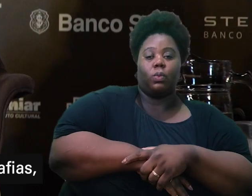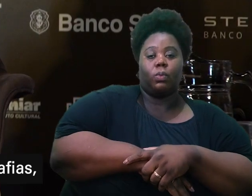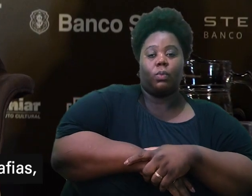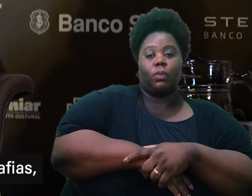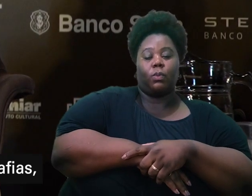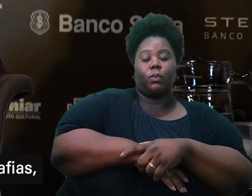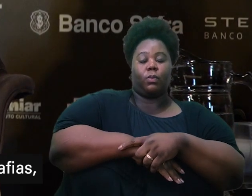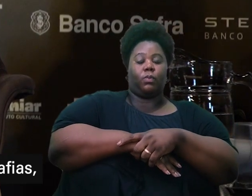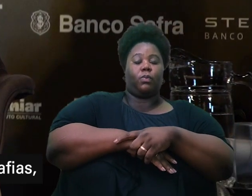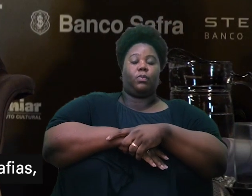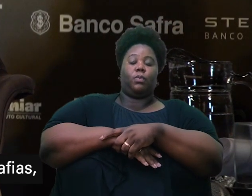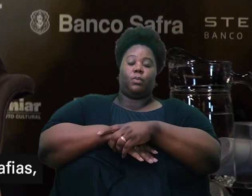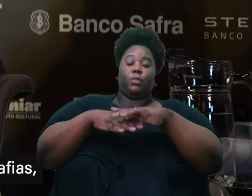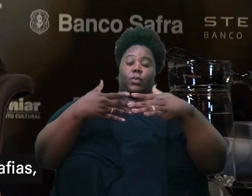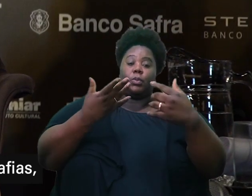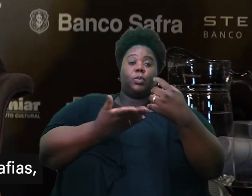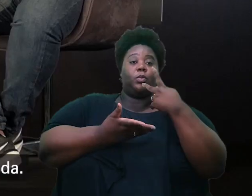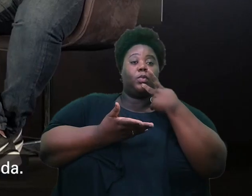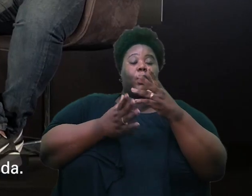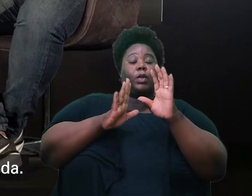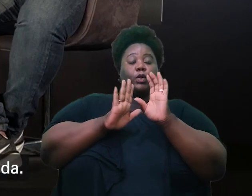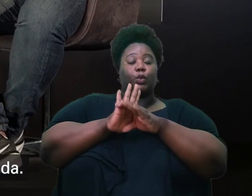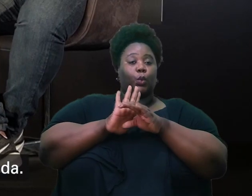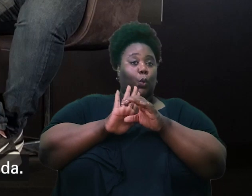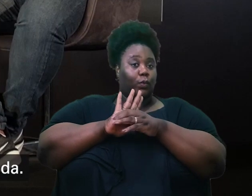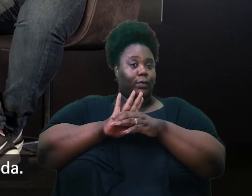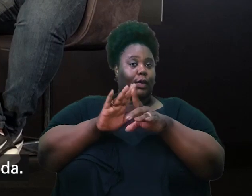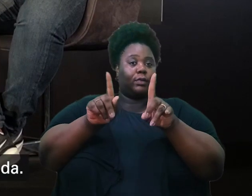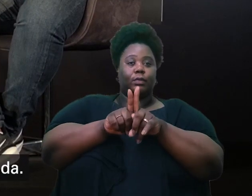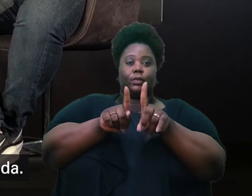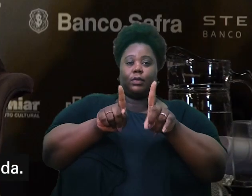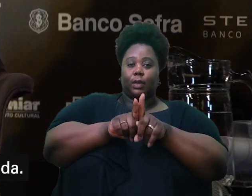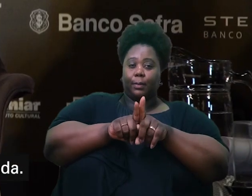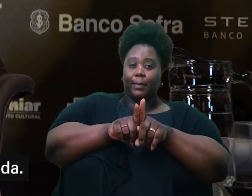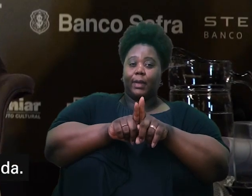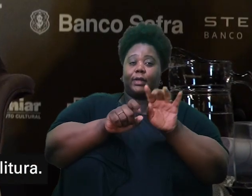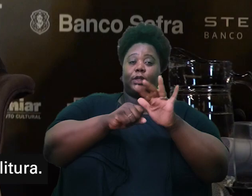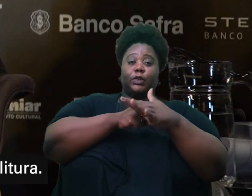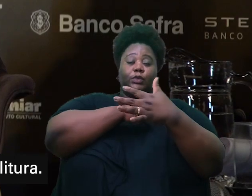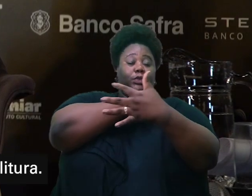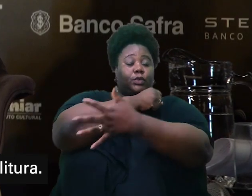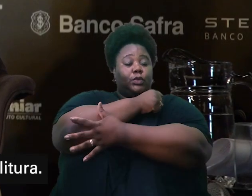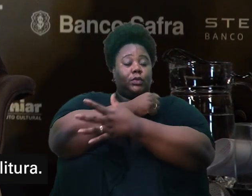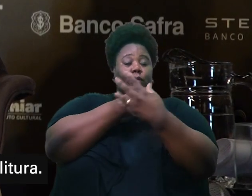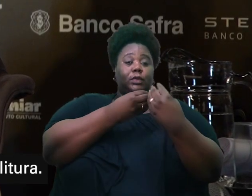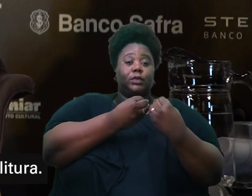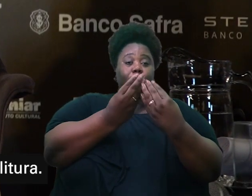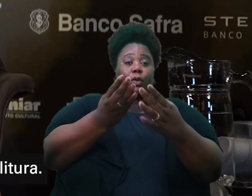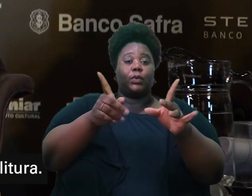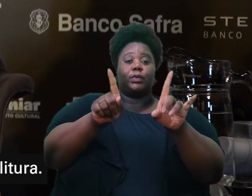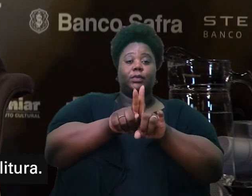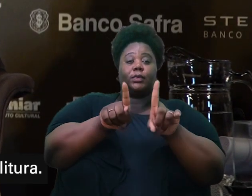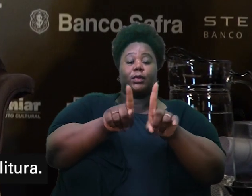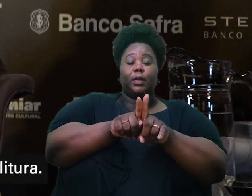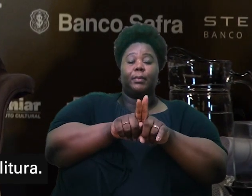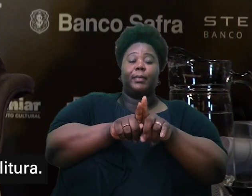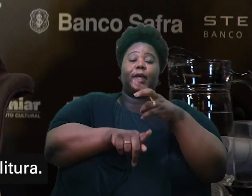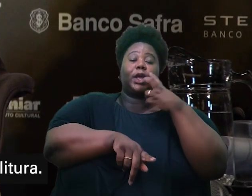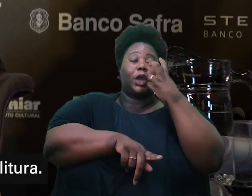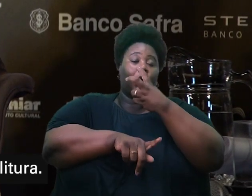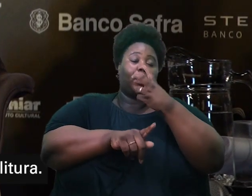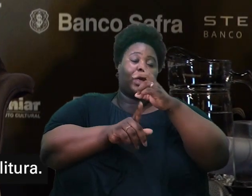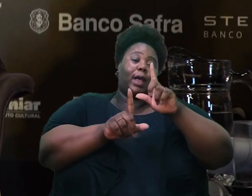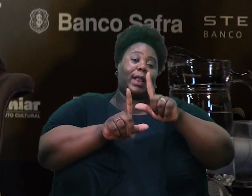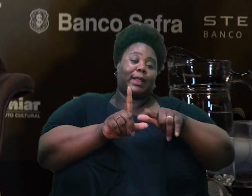além do conceito de afrografias, a revisão do conceito de encruzilhada, eu ofereço também o conceito de